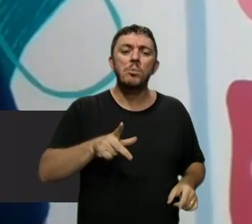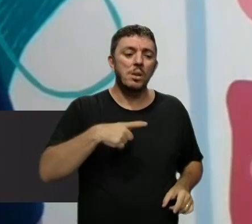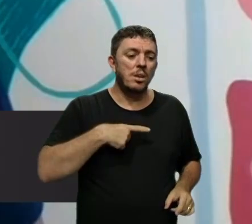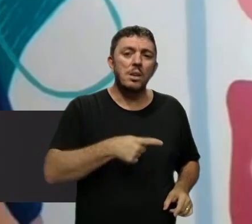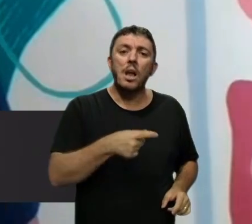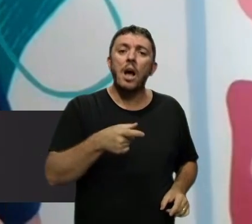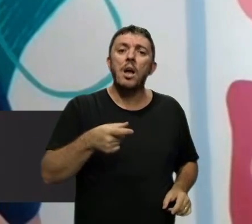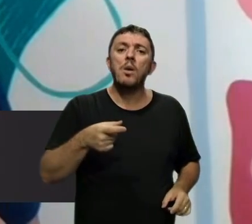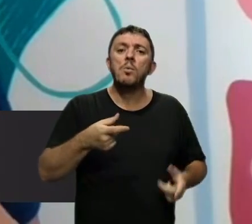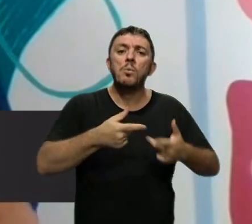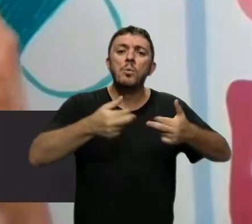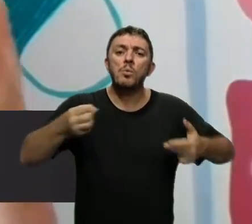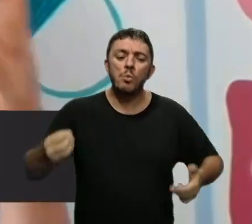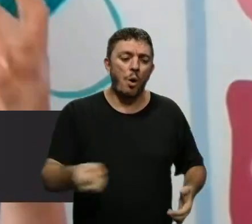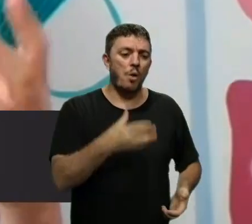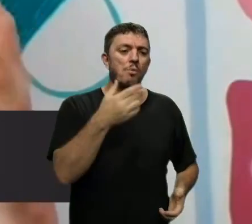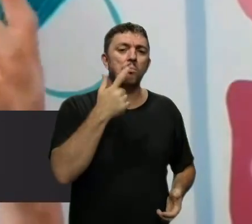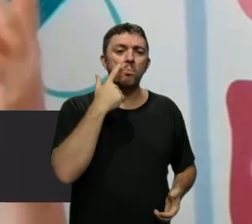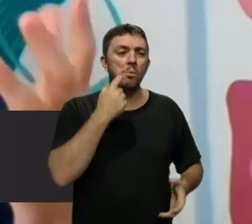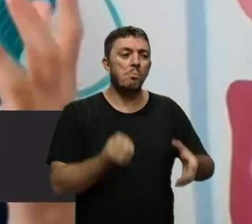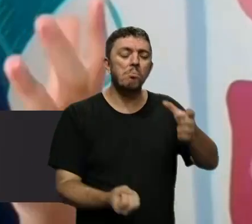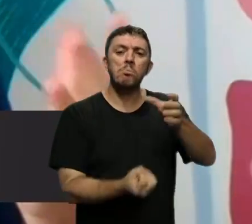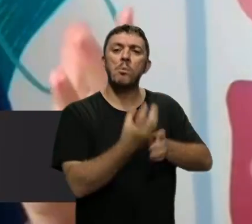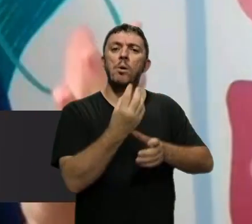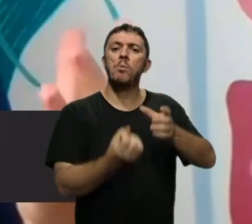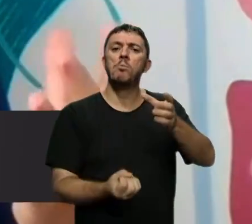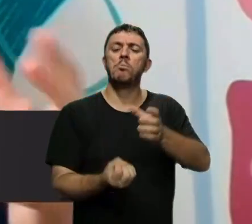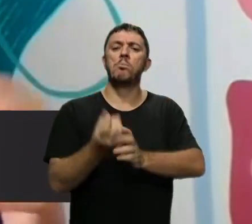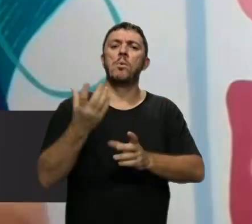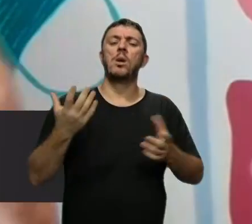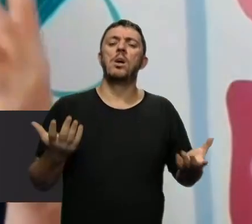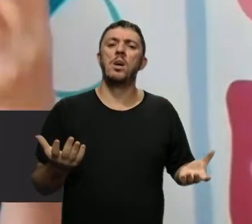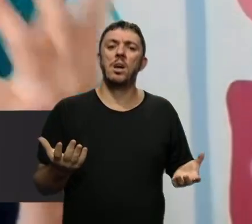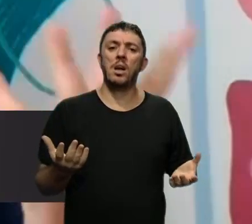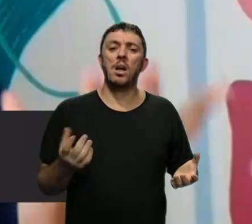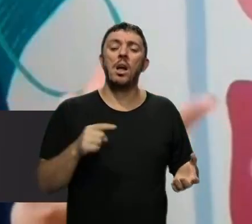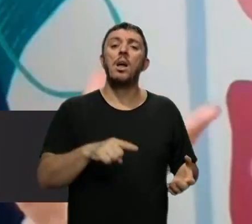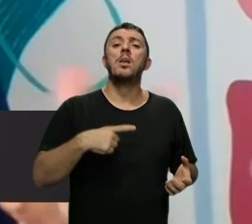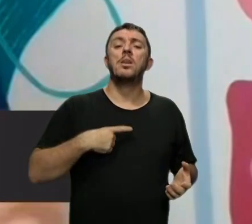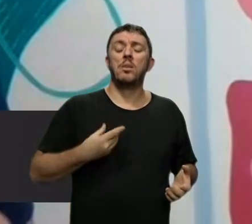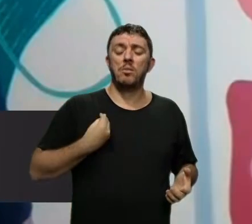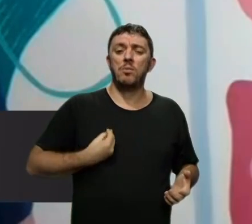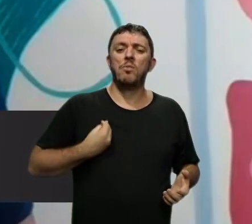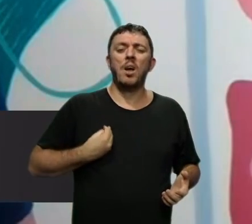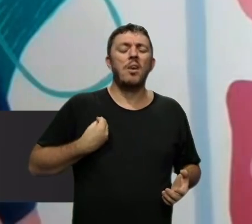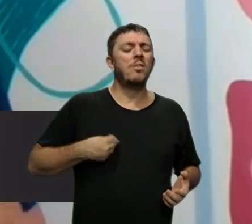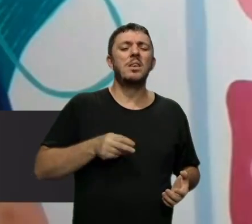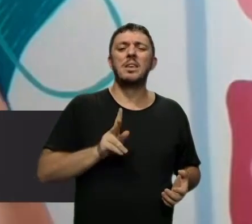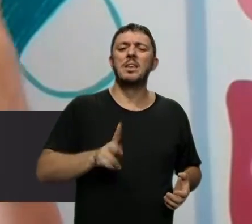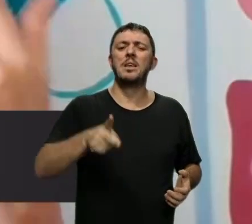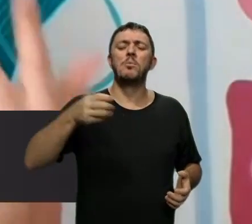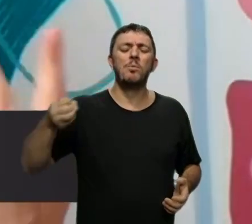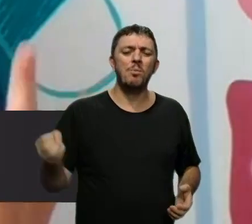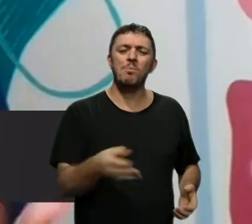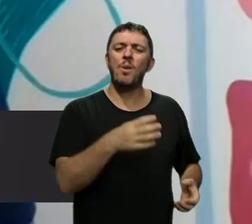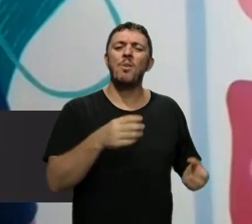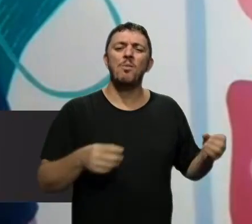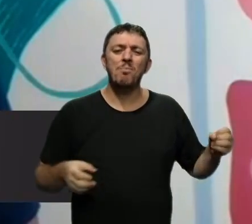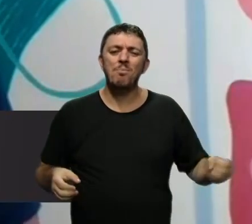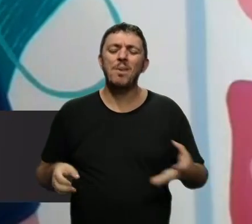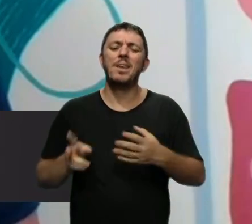sempre vai ter algo novo acontecendo, porque ali tem vida pulsando, né? E a vida é sempre nova, tem